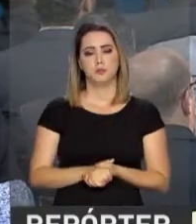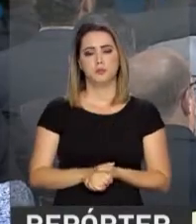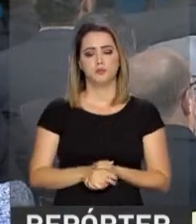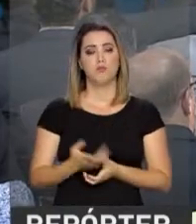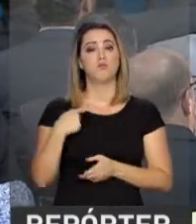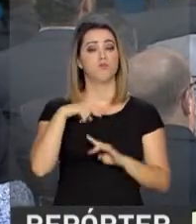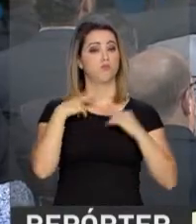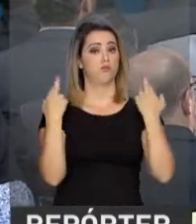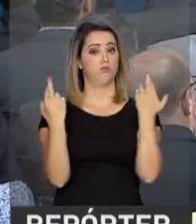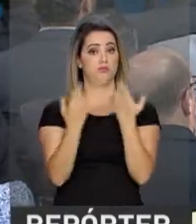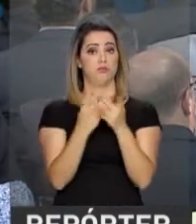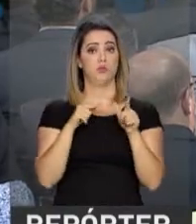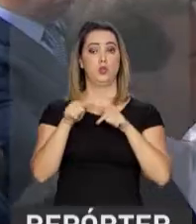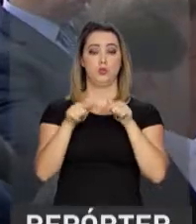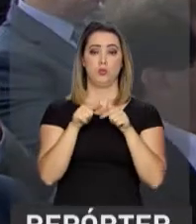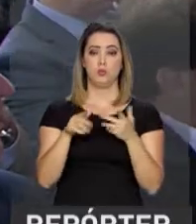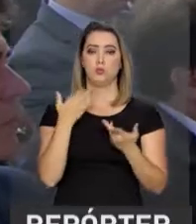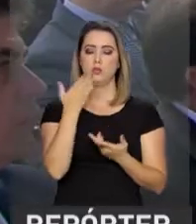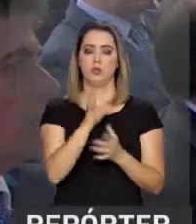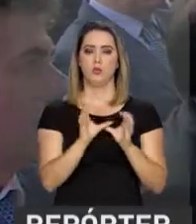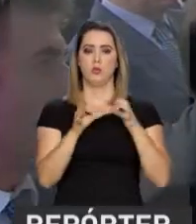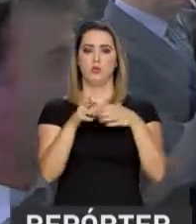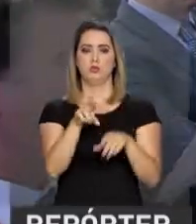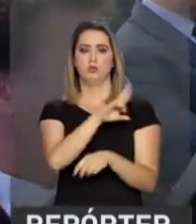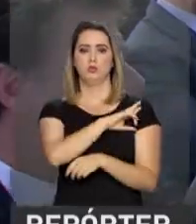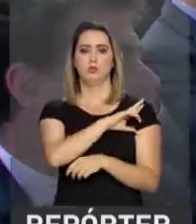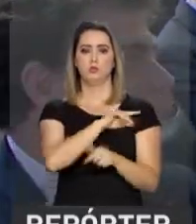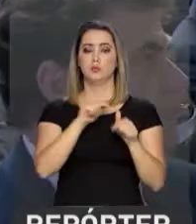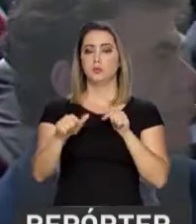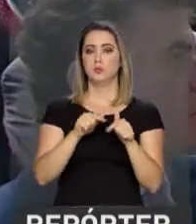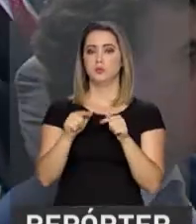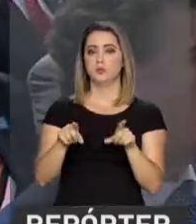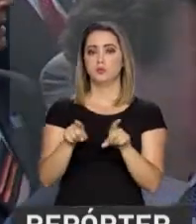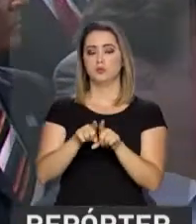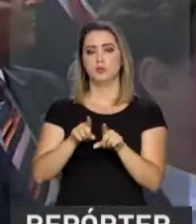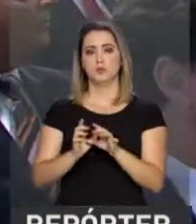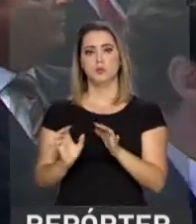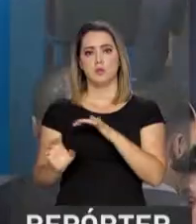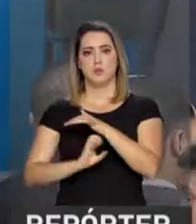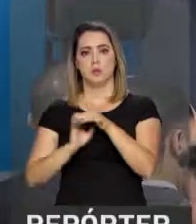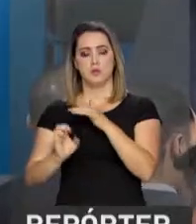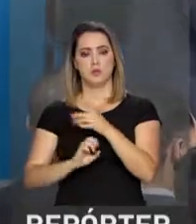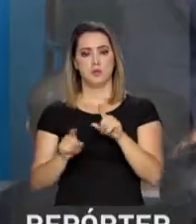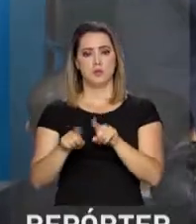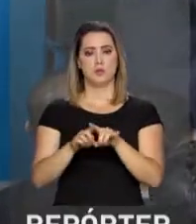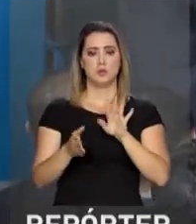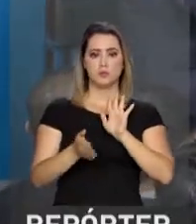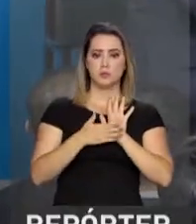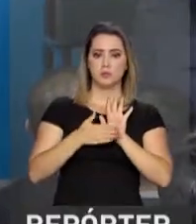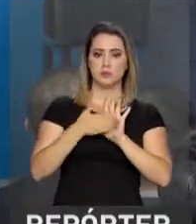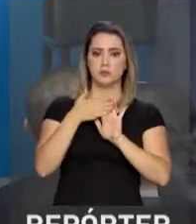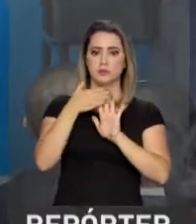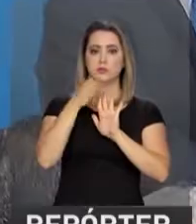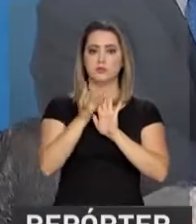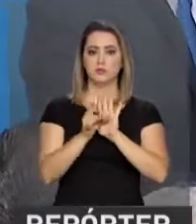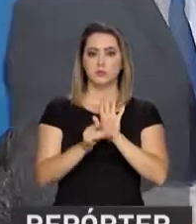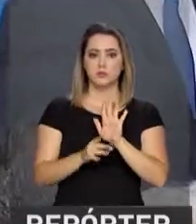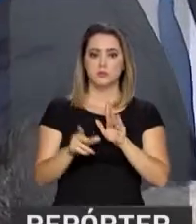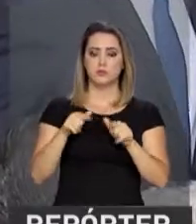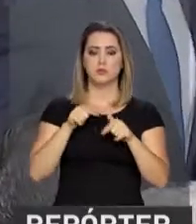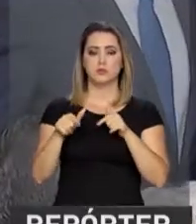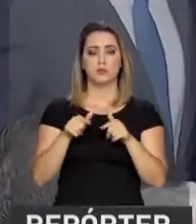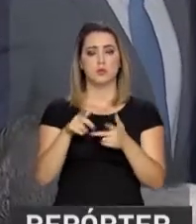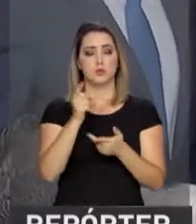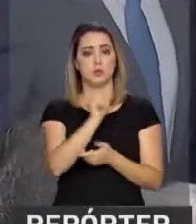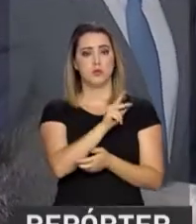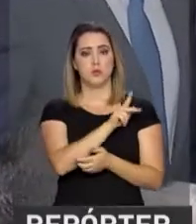Foi uma reunião de trabalho com representantes dos trabalhadores e de empresários que apresentaram ao presidente Michel Temer